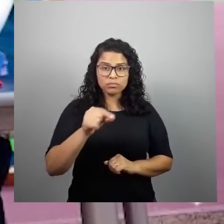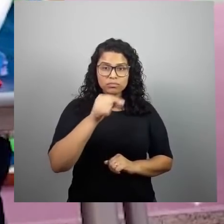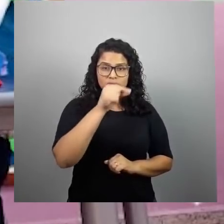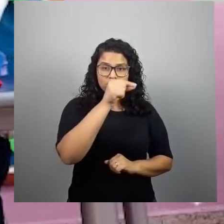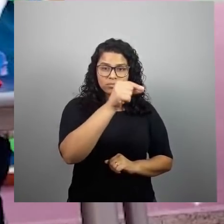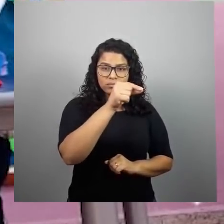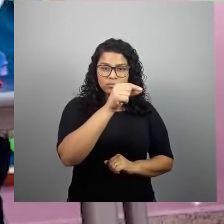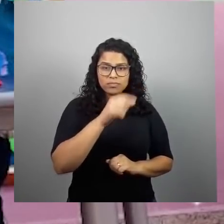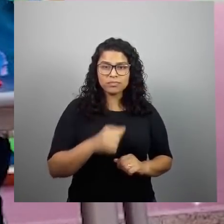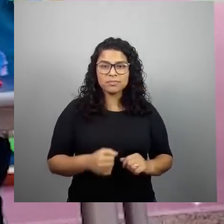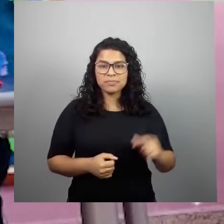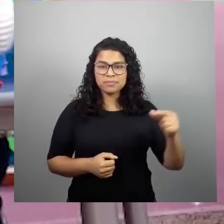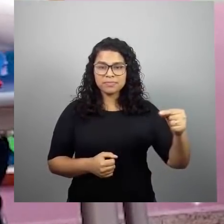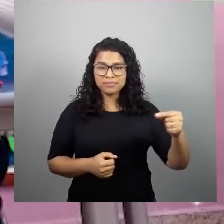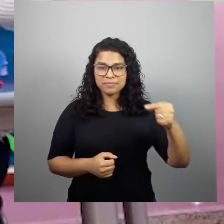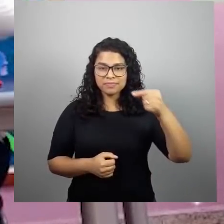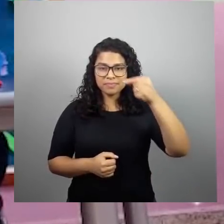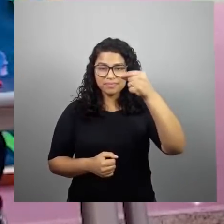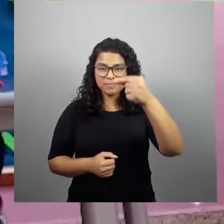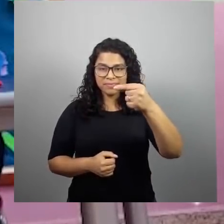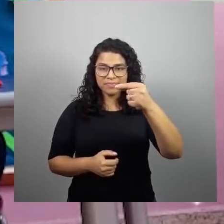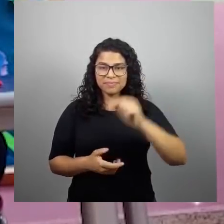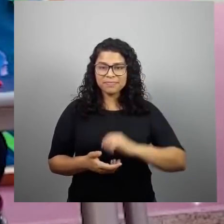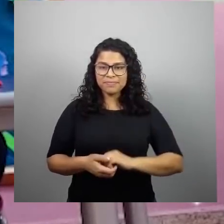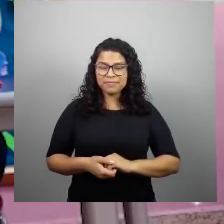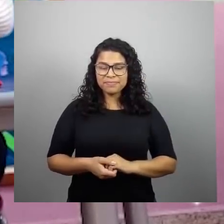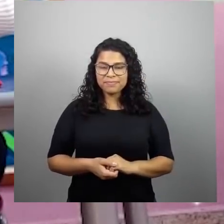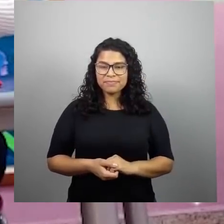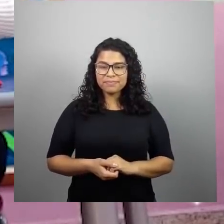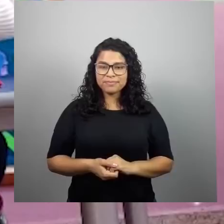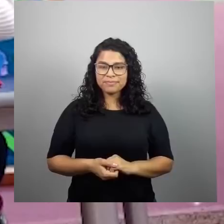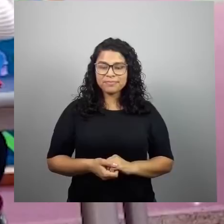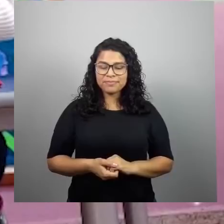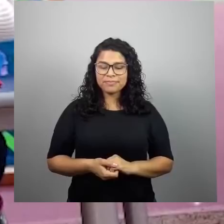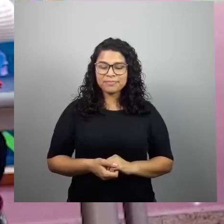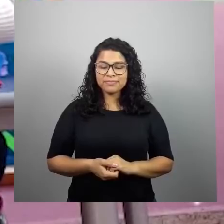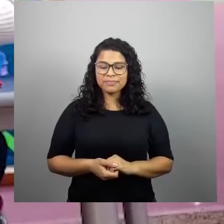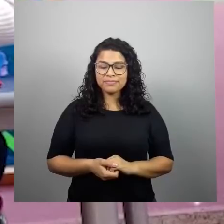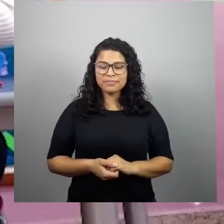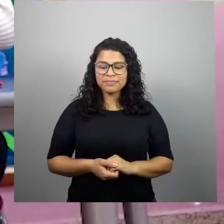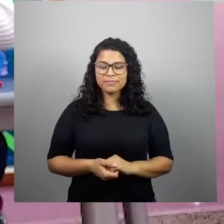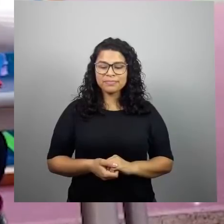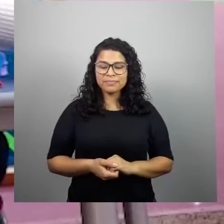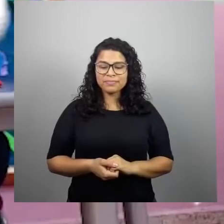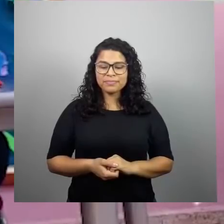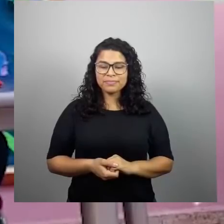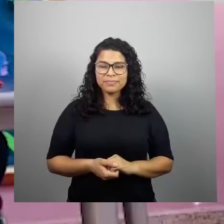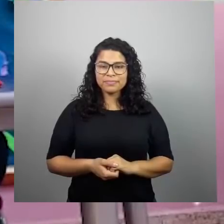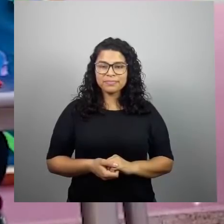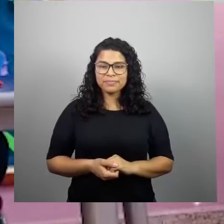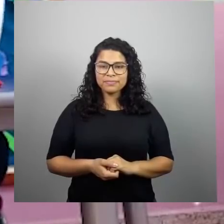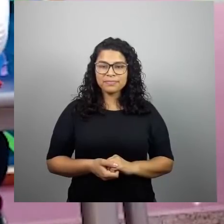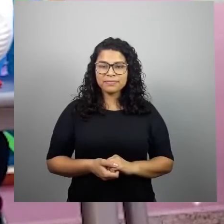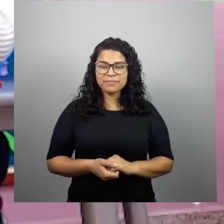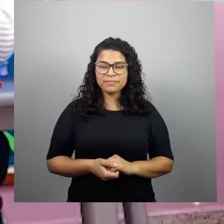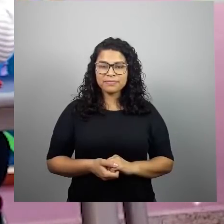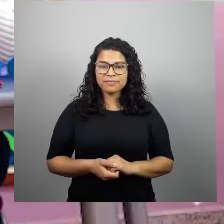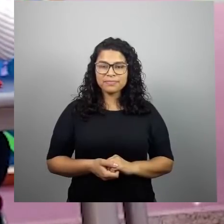novo e cruzando novamente. Mais uma vez vamos cruzar